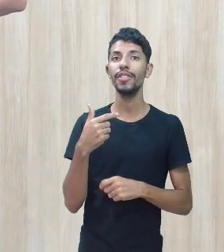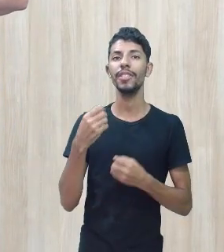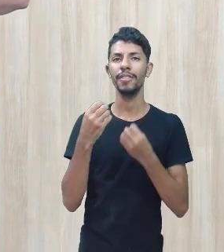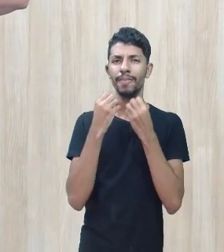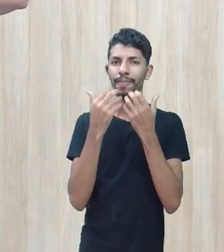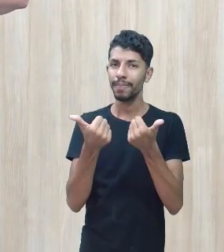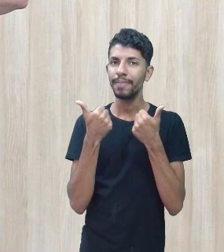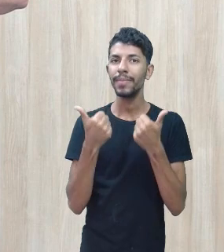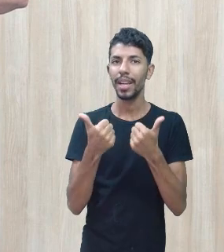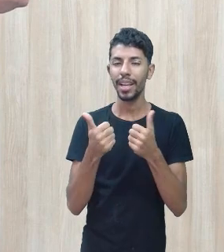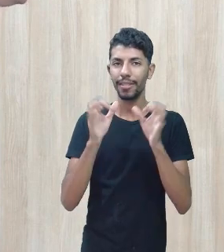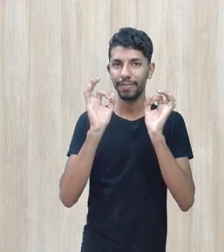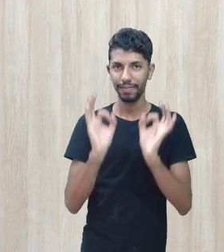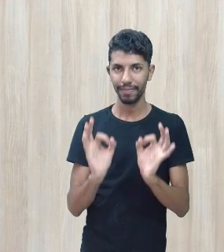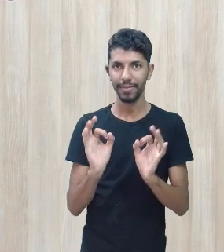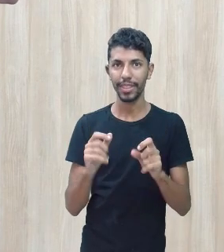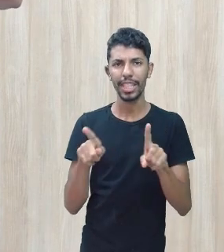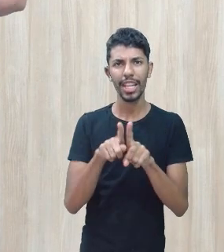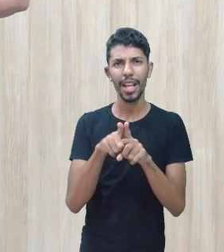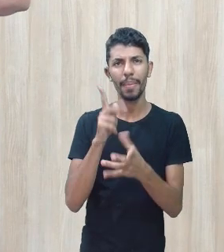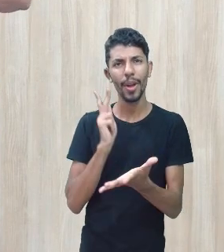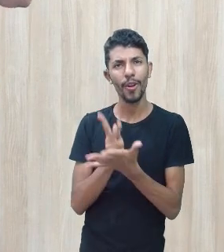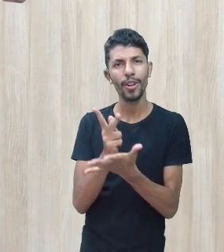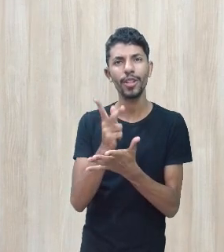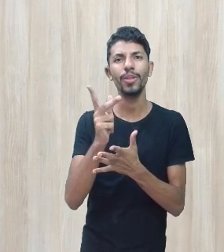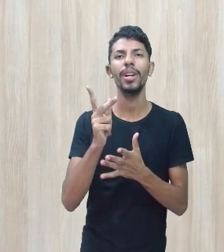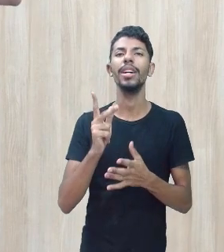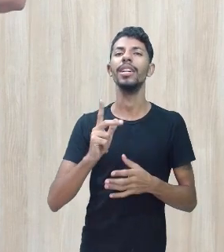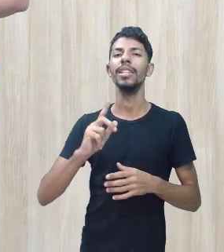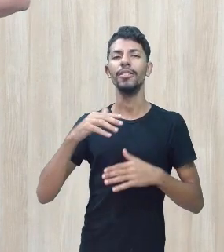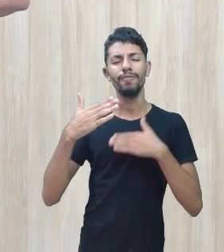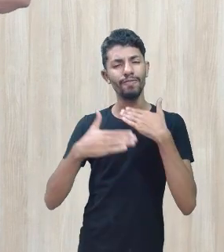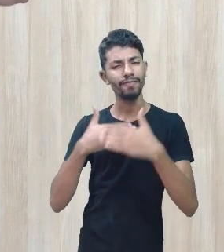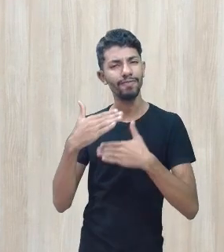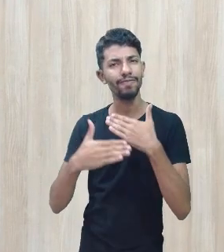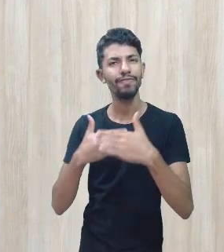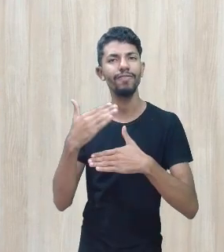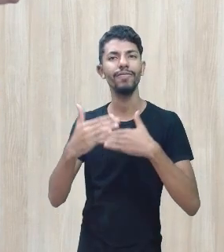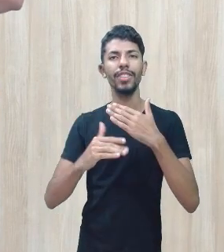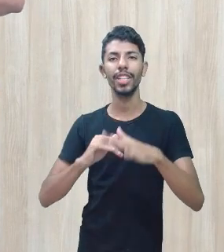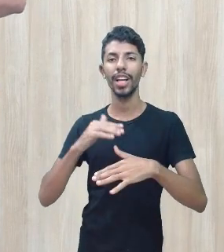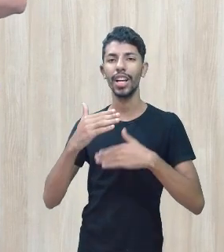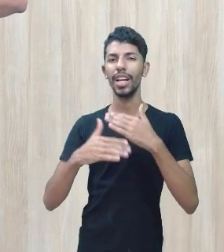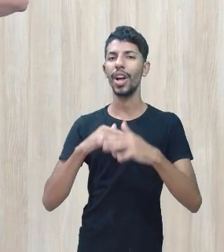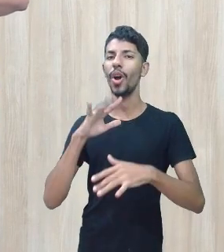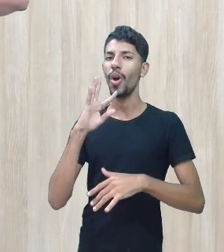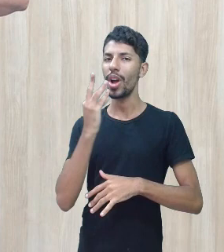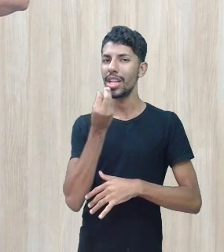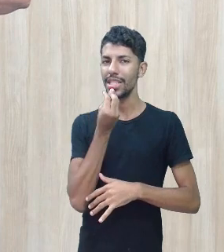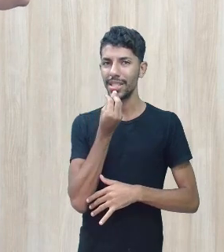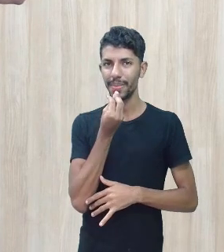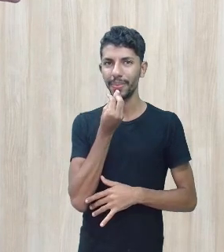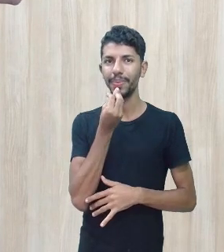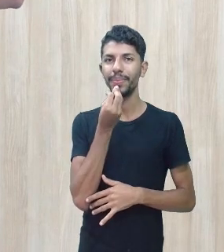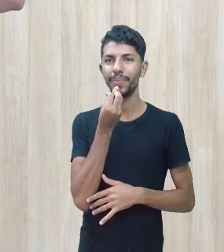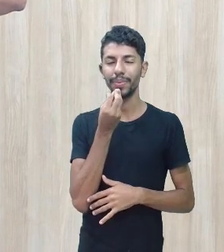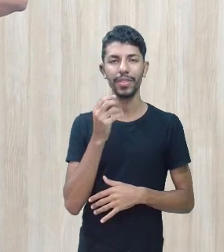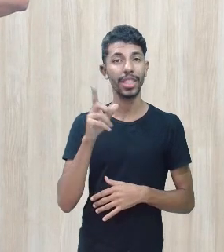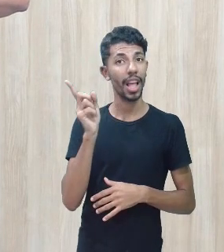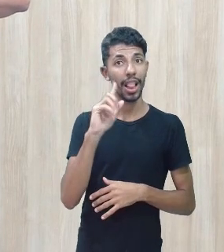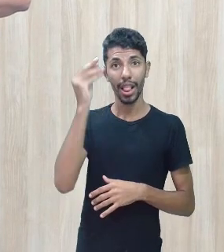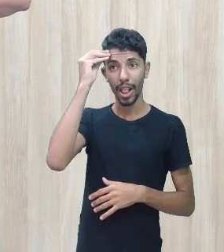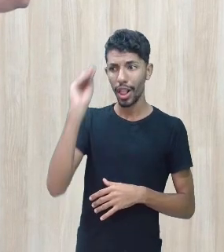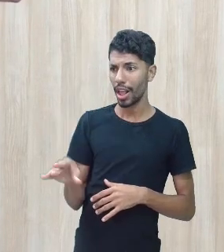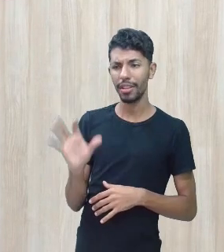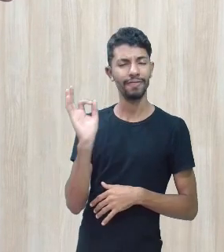bem e continuando, não é? Prosseguindo nessa construção de conhecimento. Não desiste,